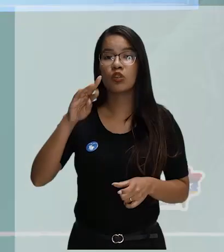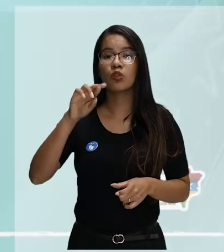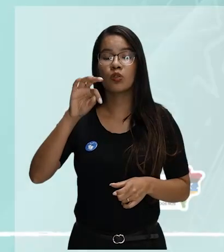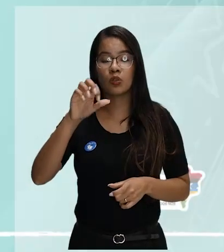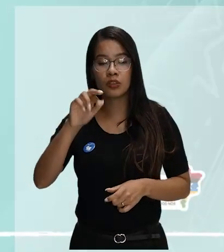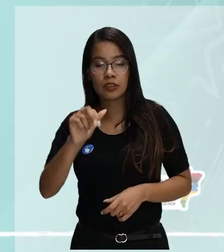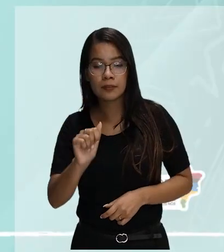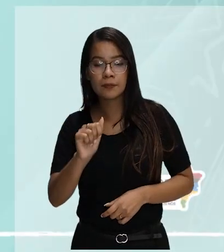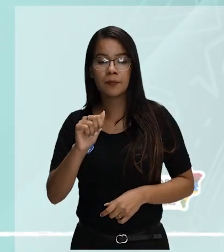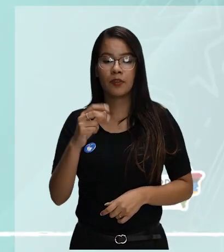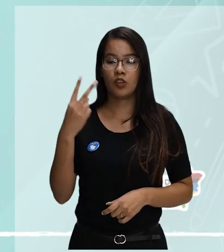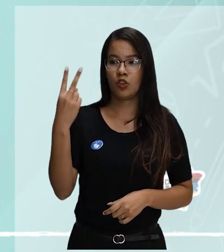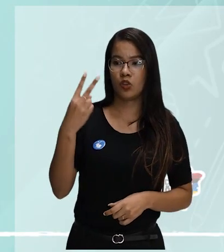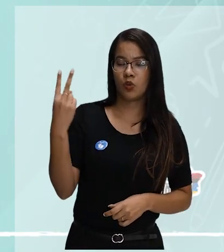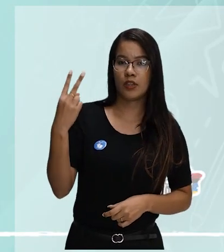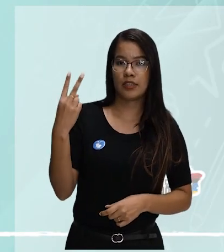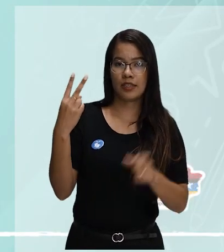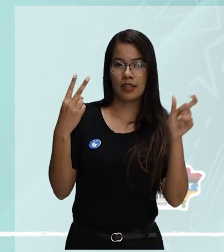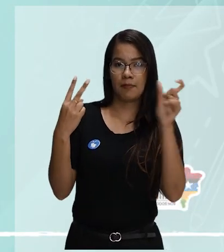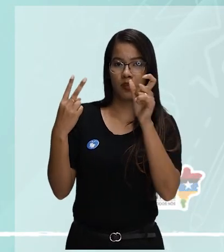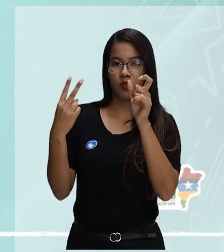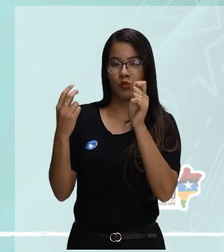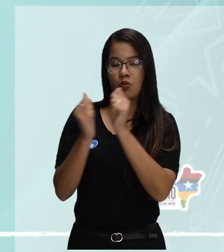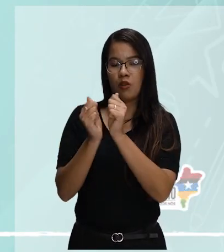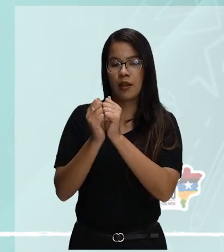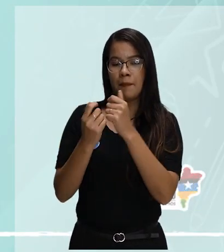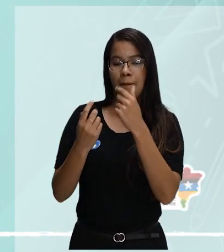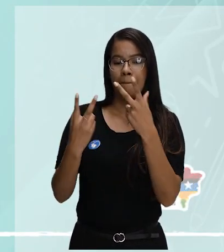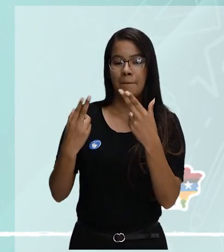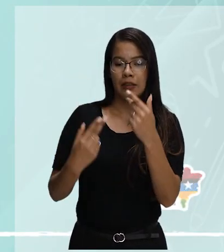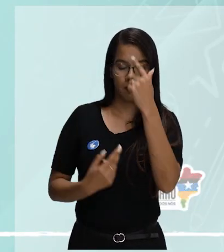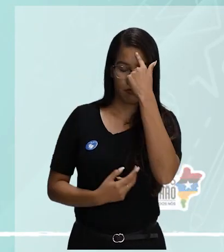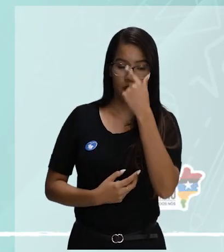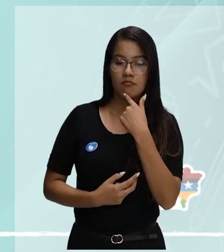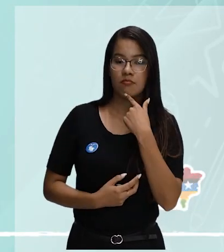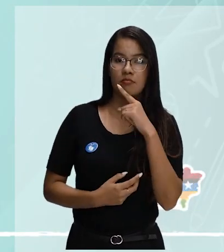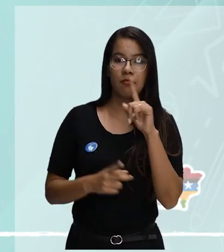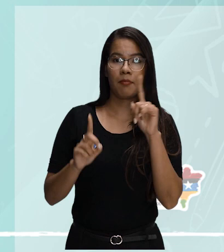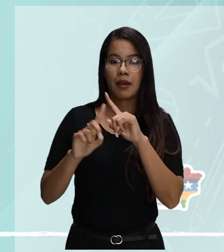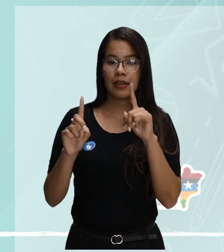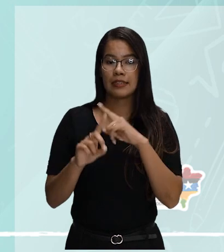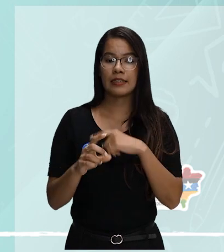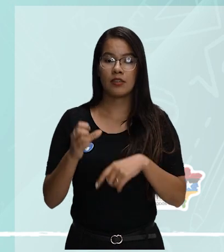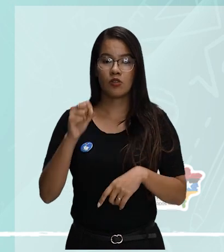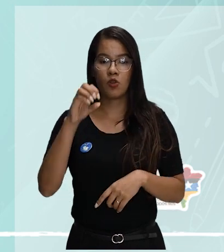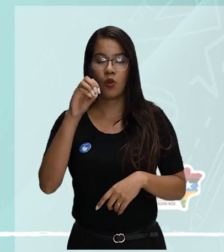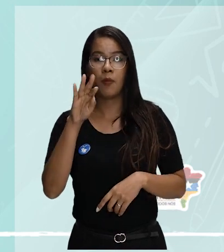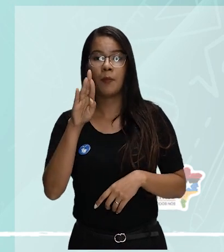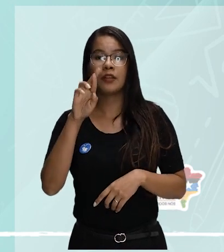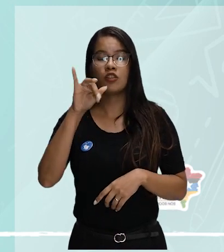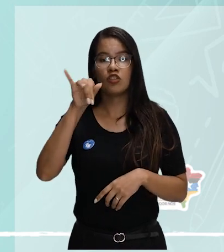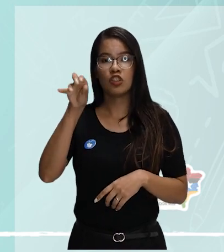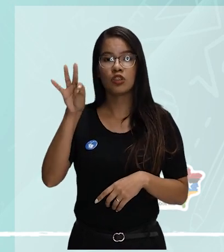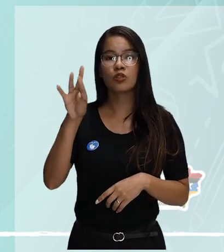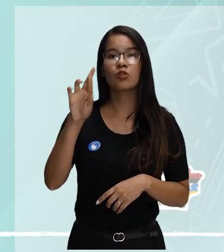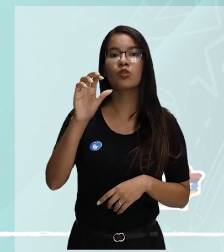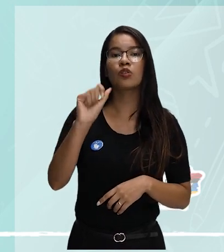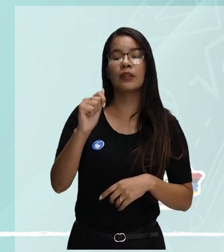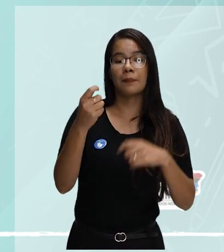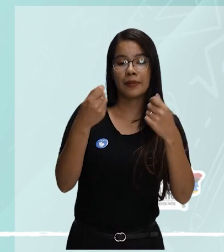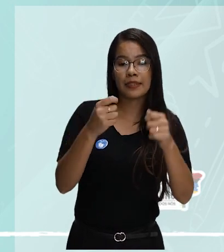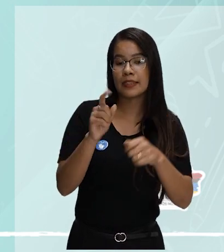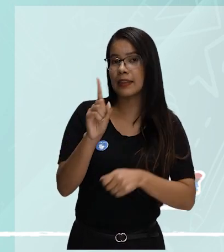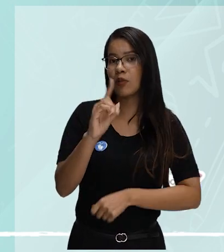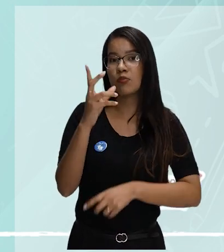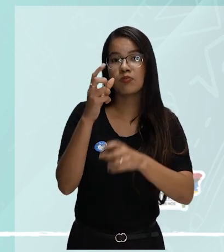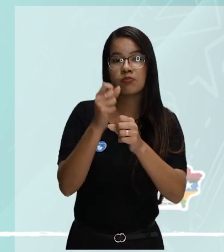ser injetora. 2 elementos com a mesma imagem. Mas esse não é o critério para ser sobrejetora. O critério é que não sobre nenhum elemento